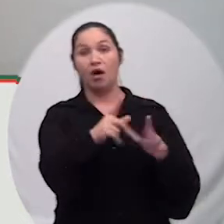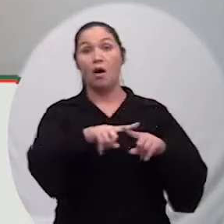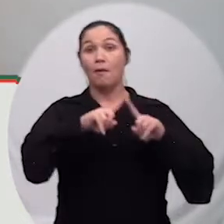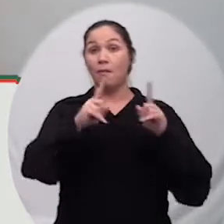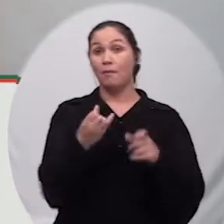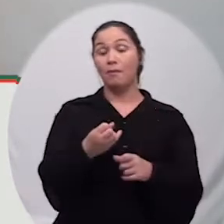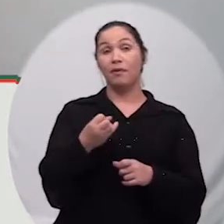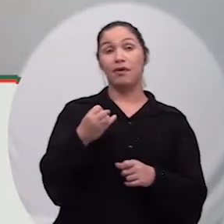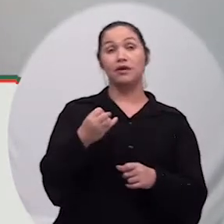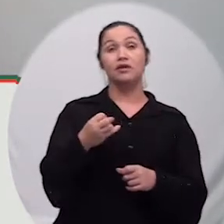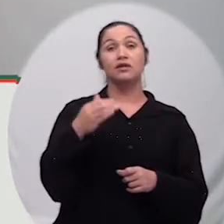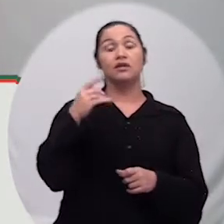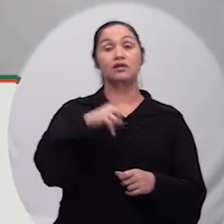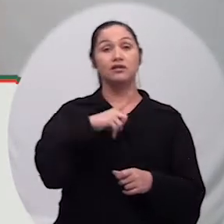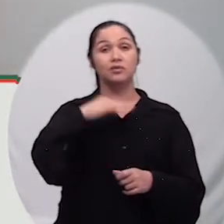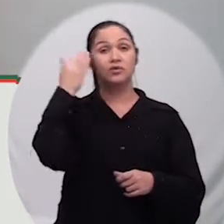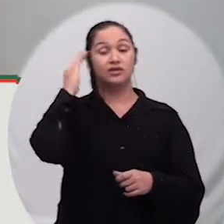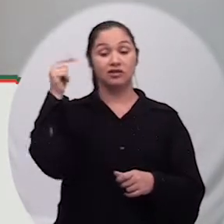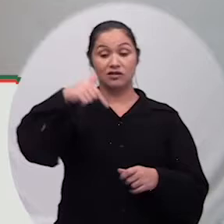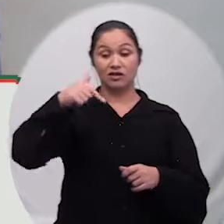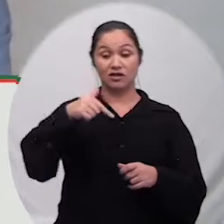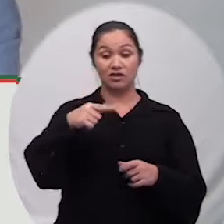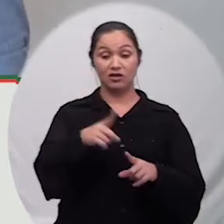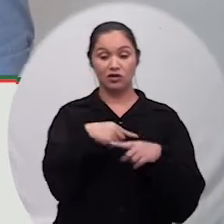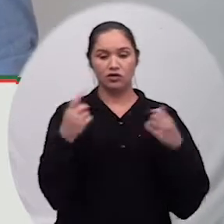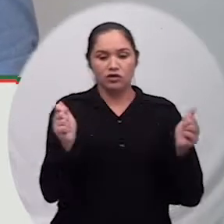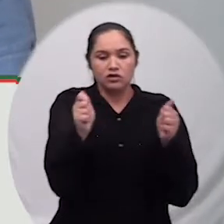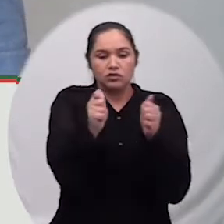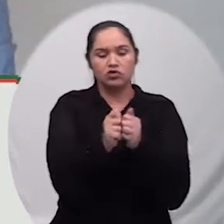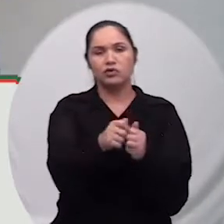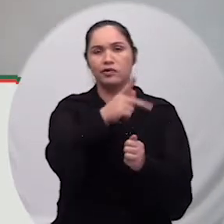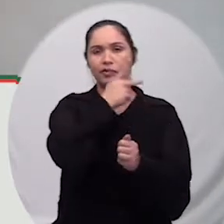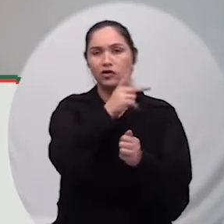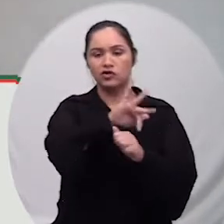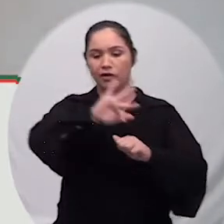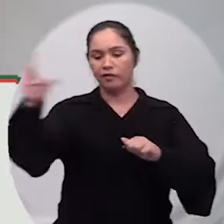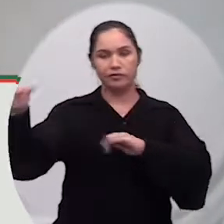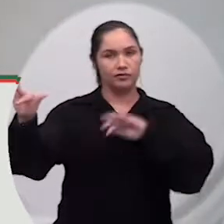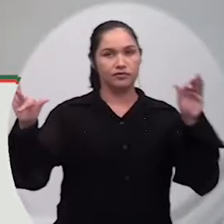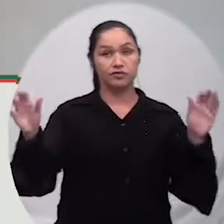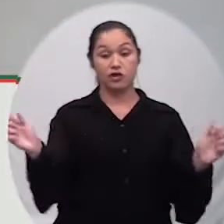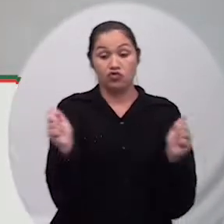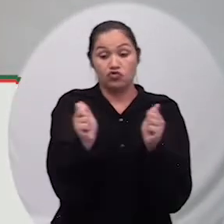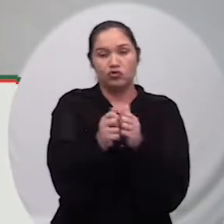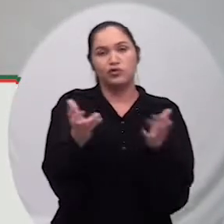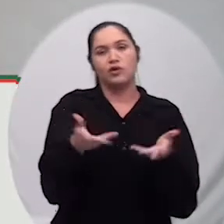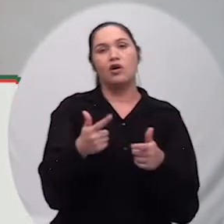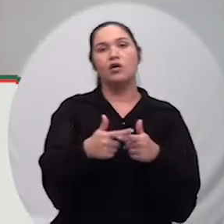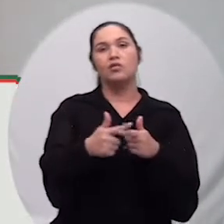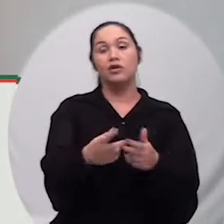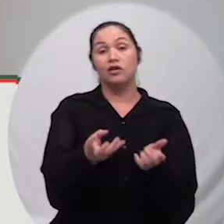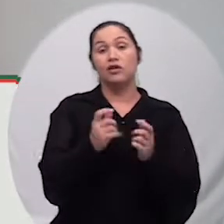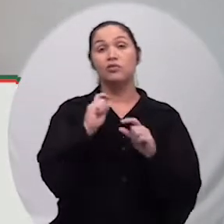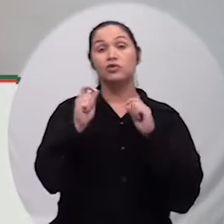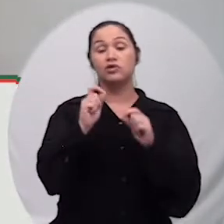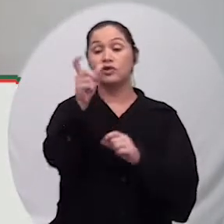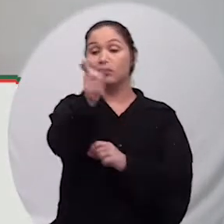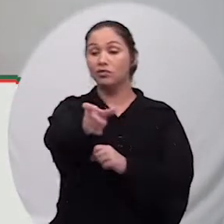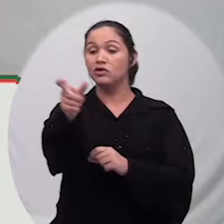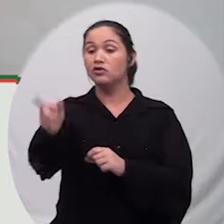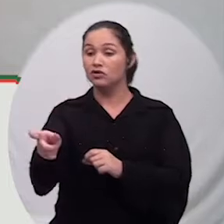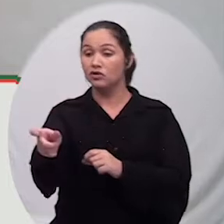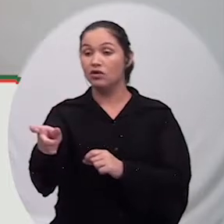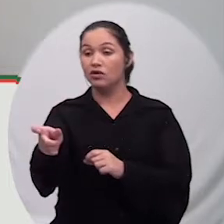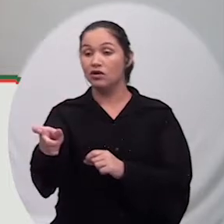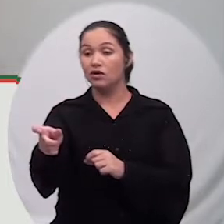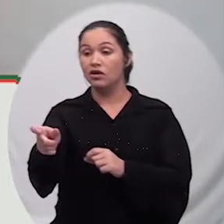aqui, nós somos suprapartidários e buscamos efetivamente aqueles que realmente querem contribuir com o município de Criciúma. Eu fico obrigado pela